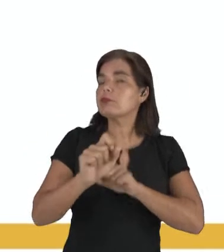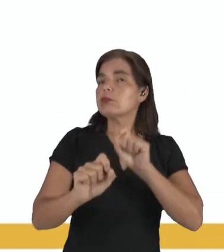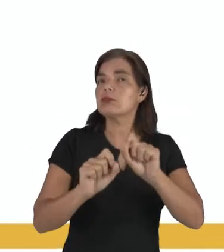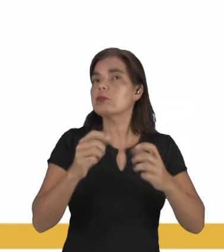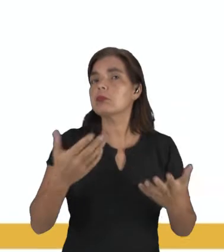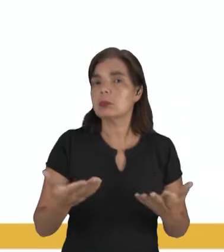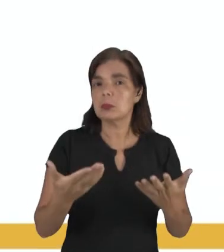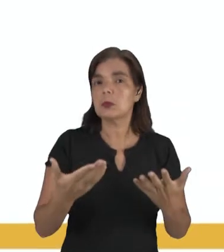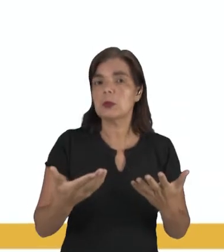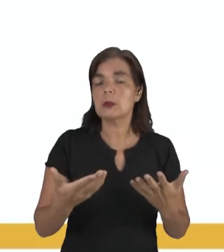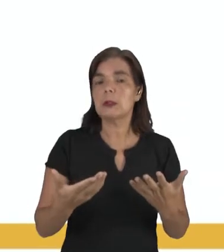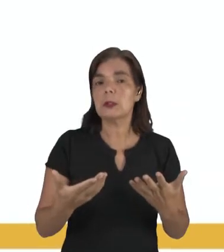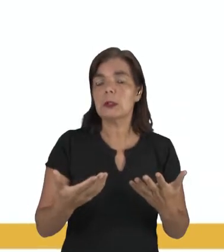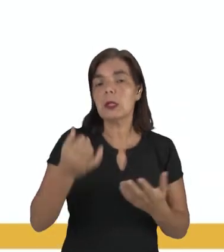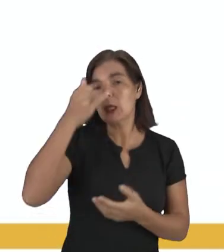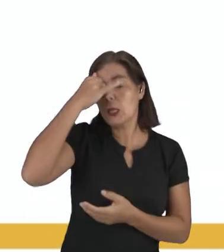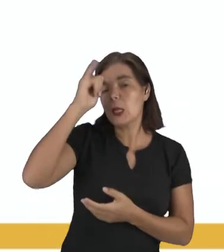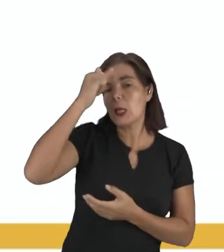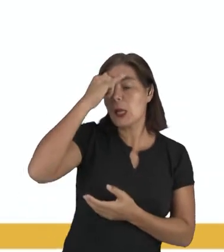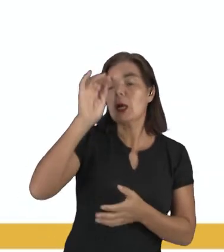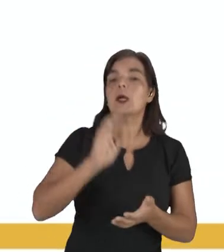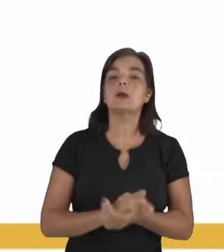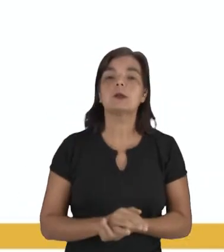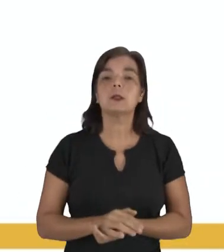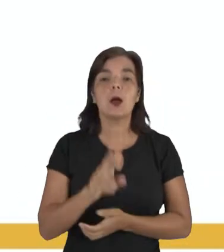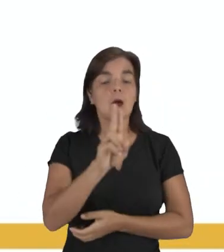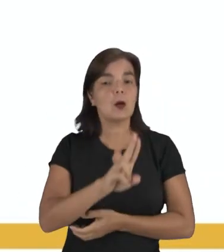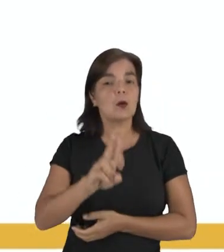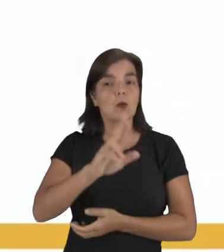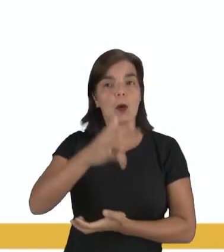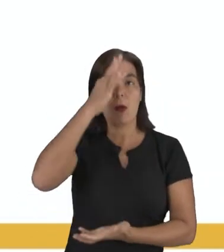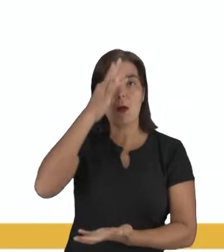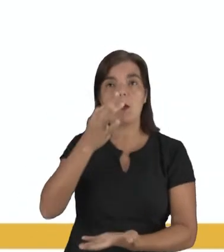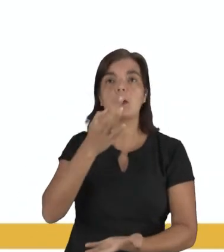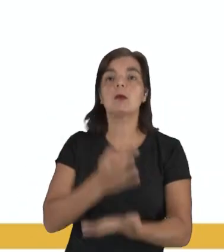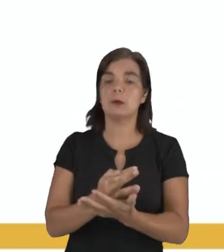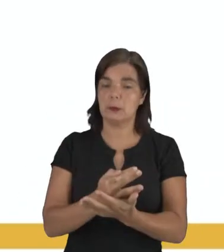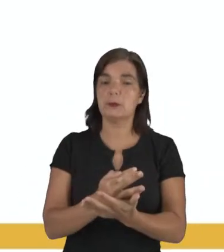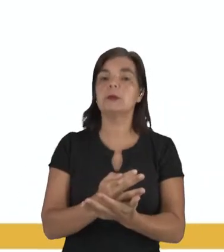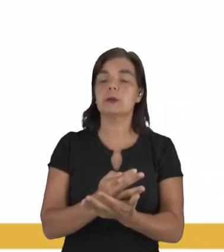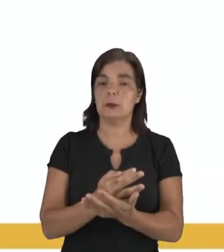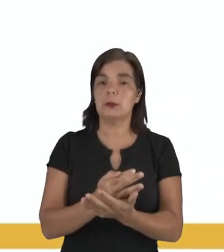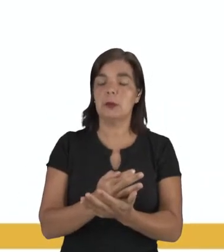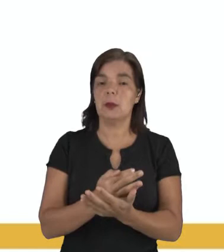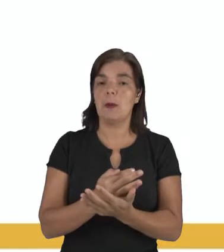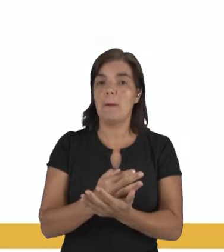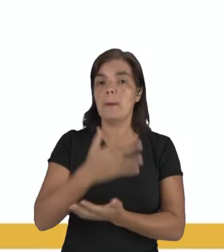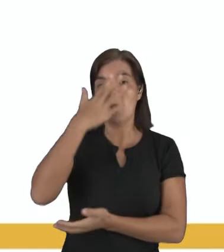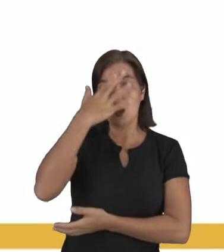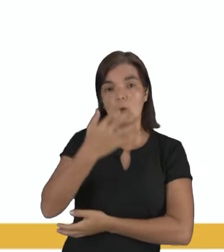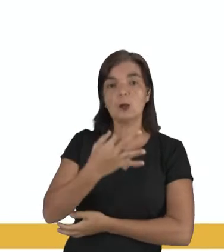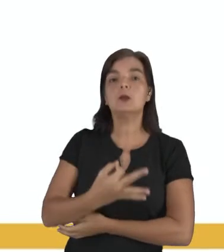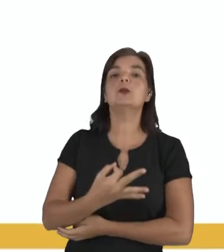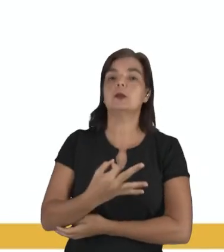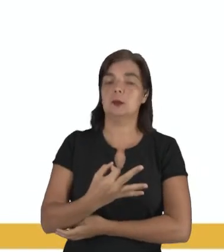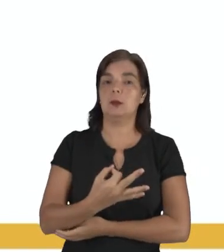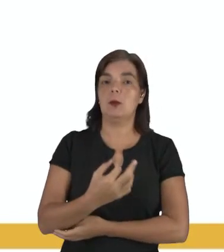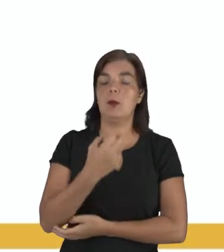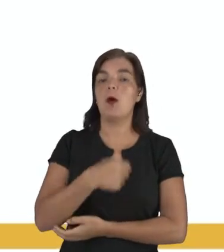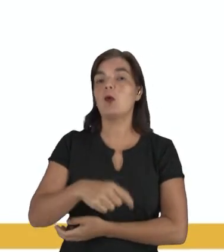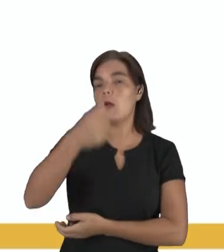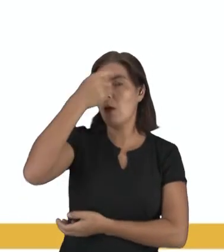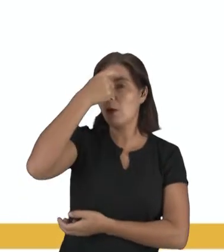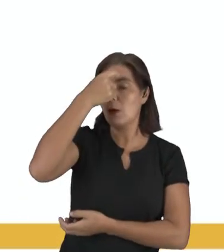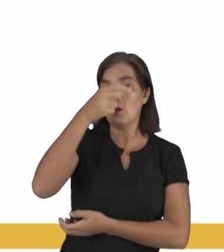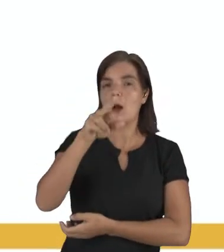e a ideia deles era utilizar a fé para justificar a